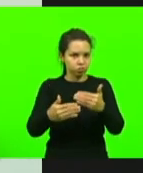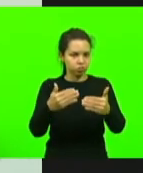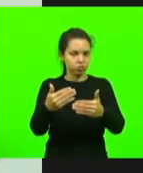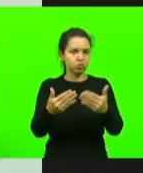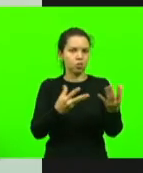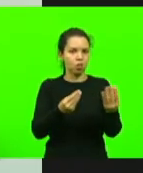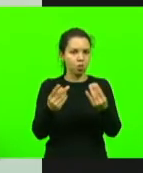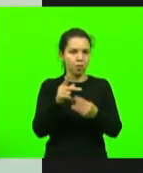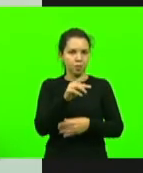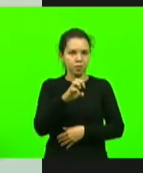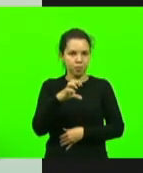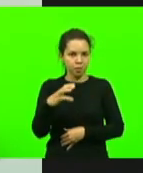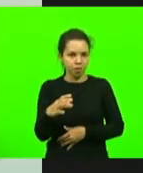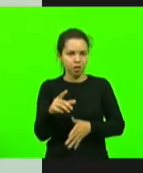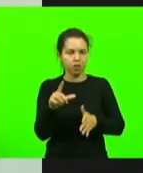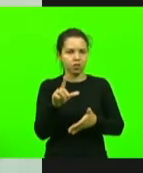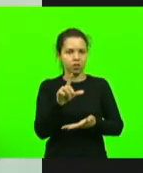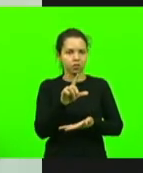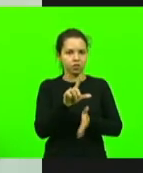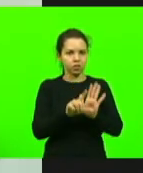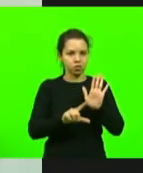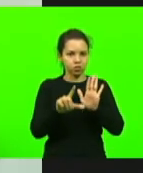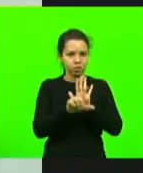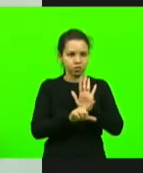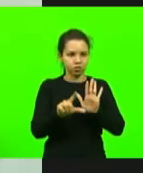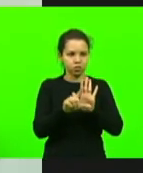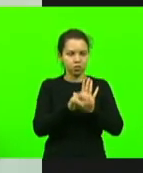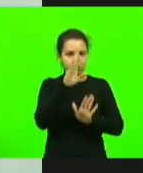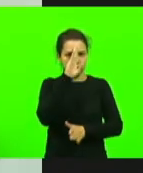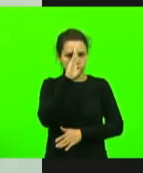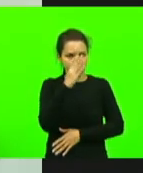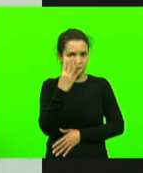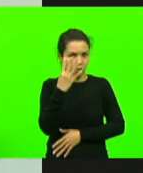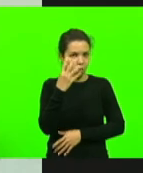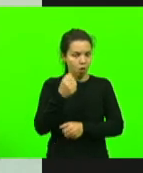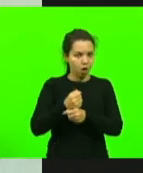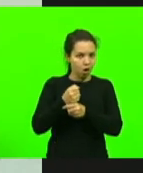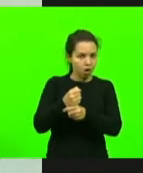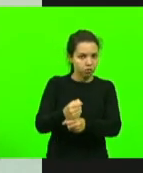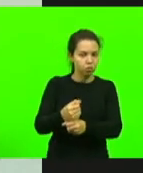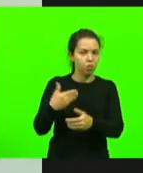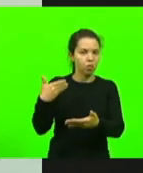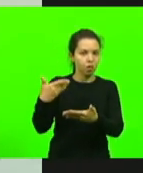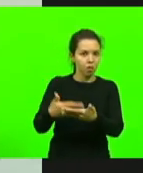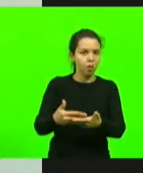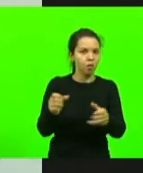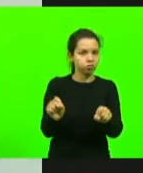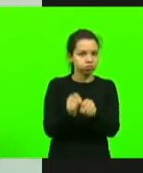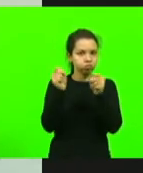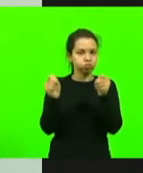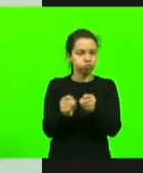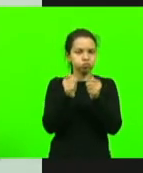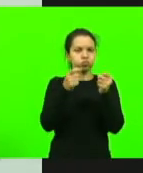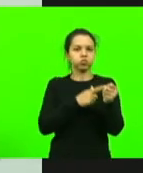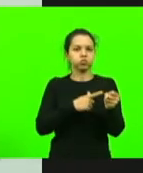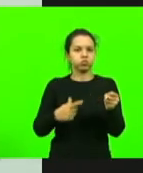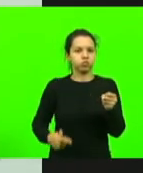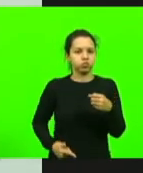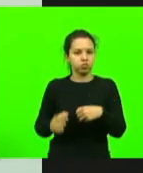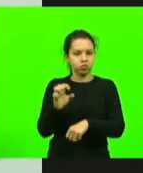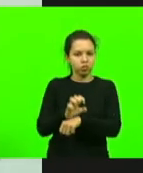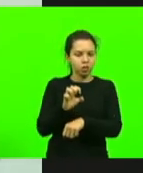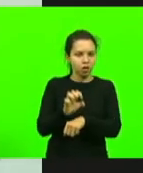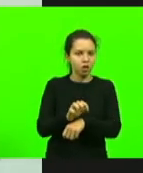espécies e legislações principalmente nos últimos quatro anos é a destruição do Estado de bem-estar social no estado